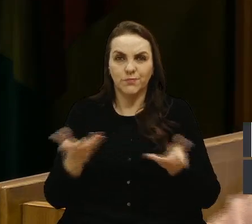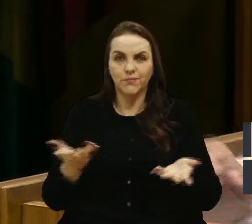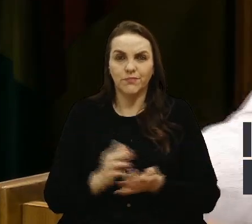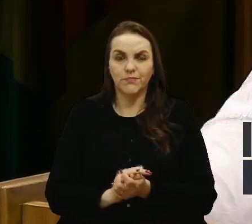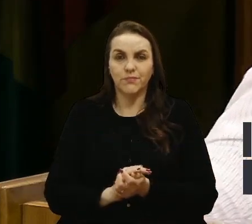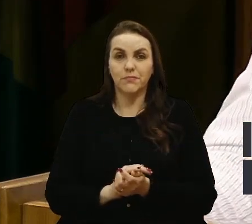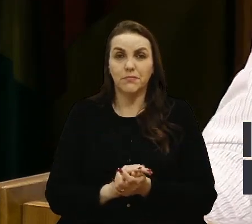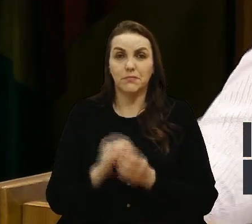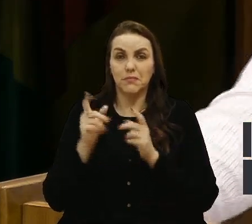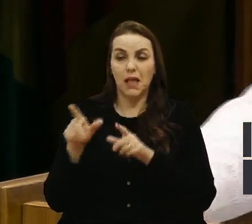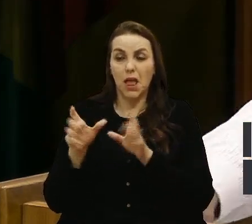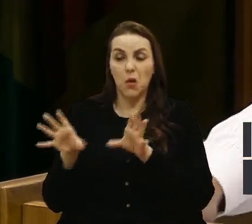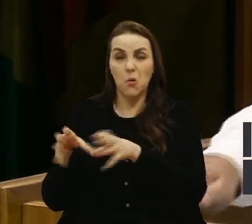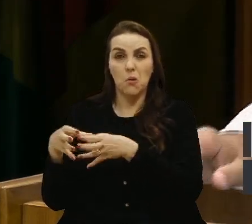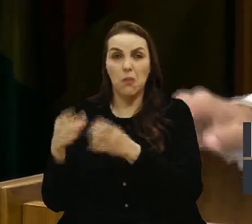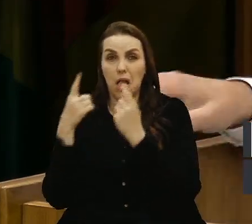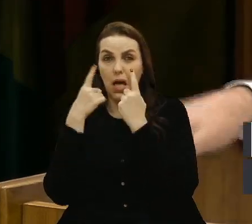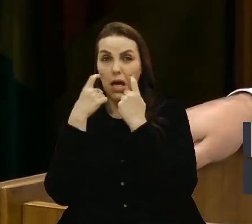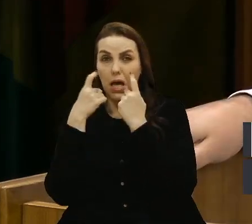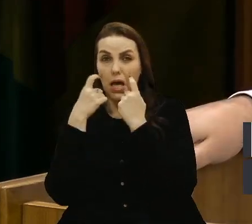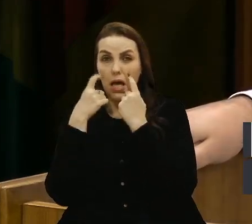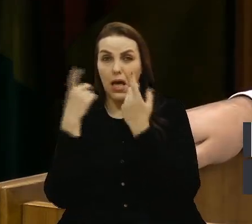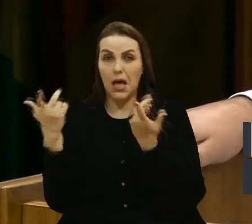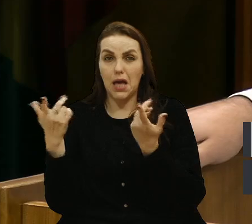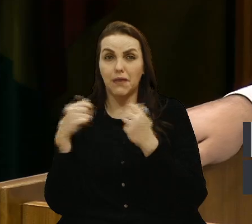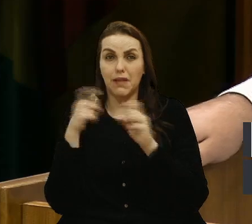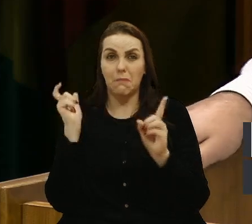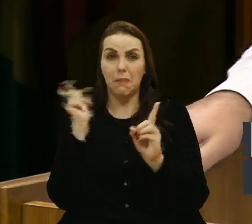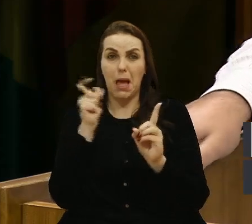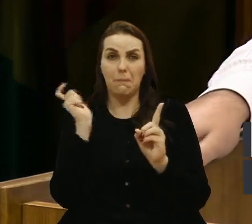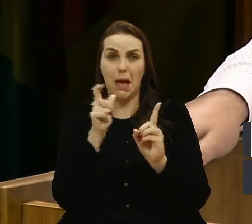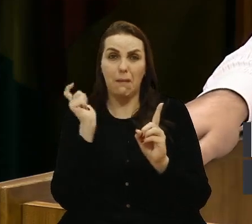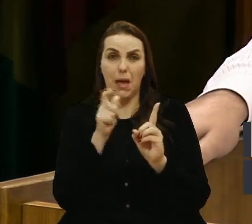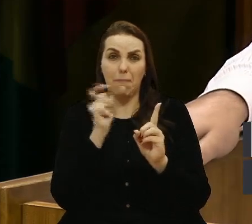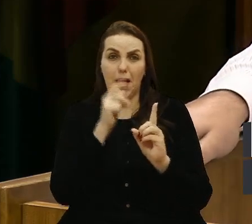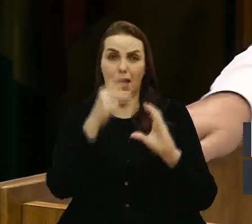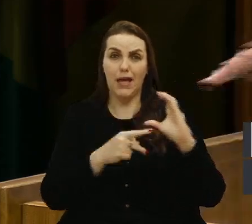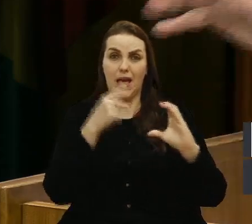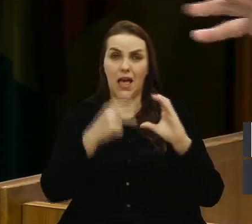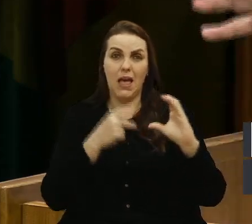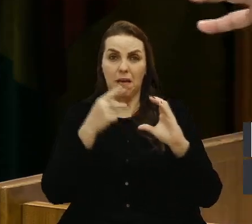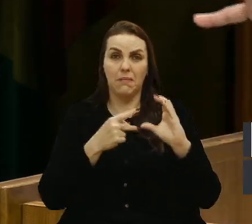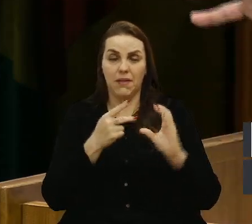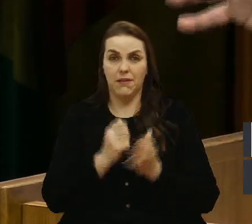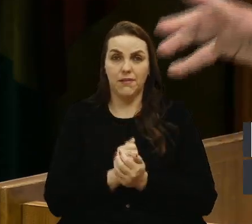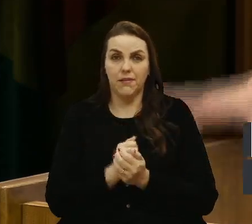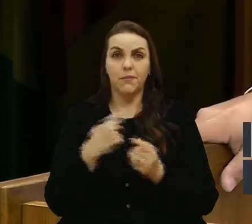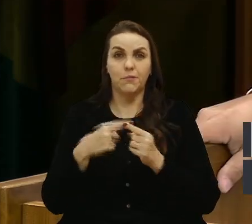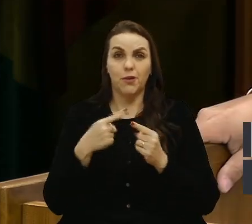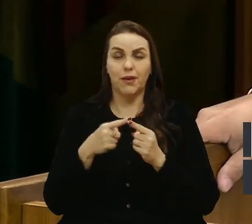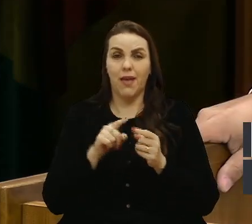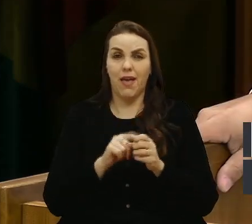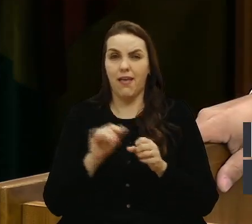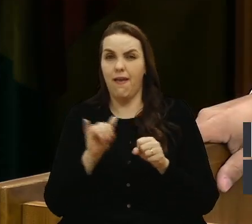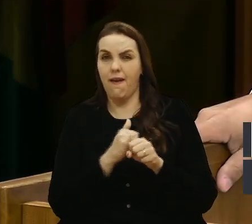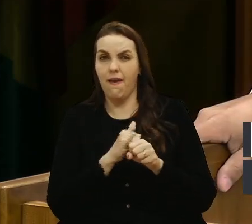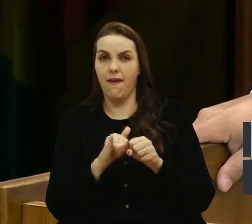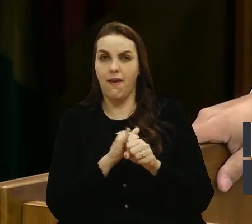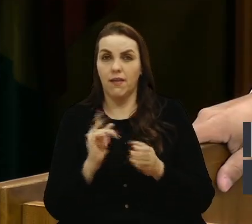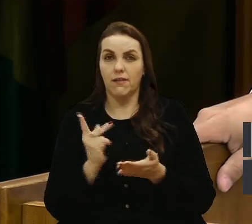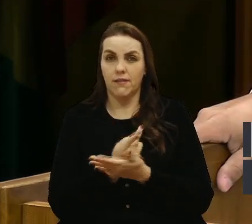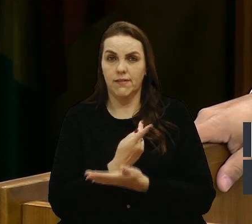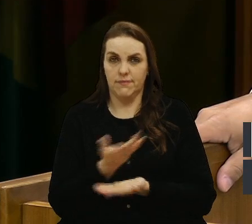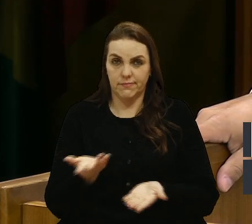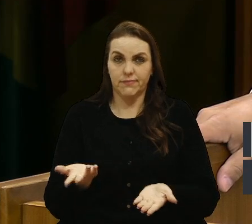turma chora, e a turma vem atacar a Câmara de Vereadores por meios escusos.